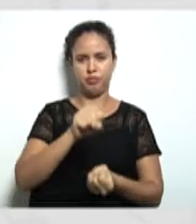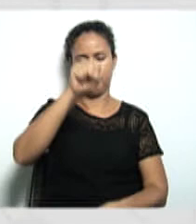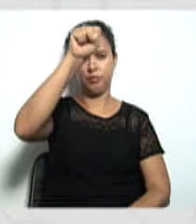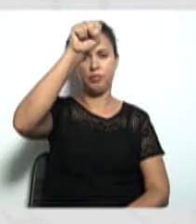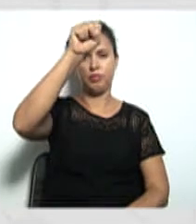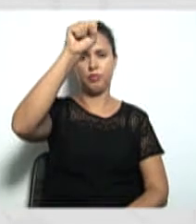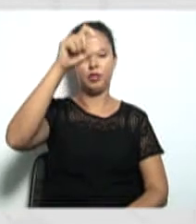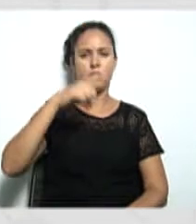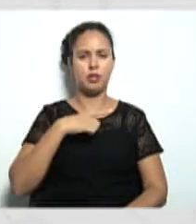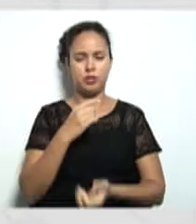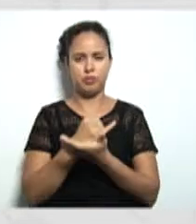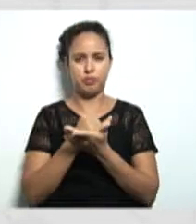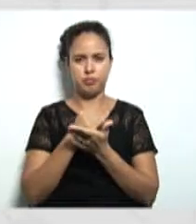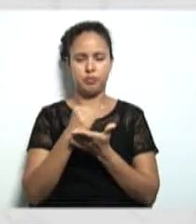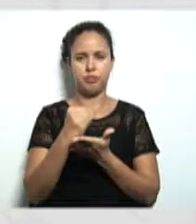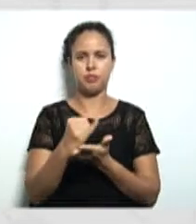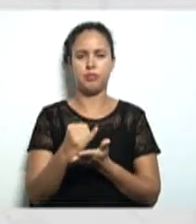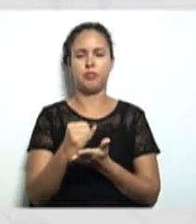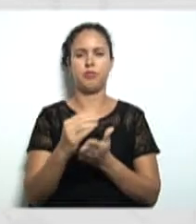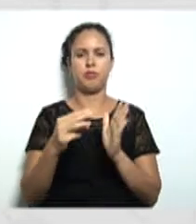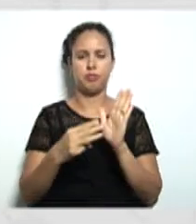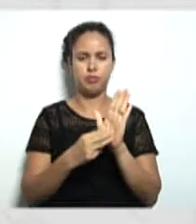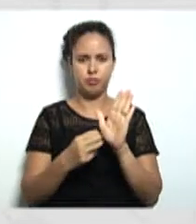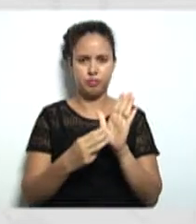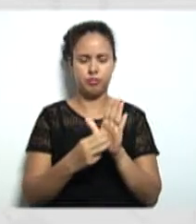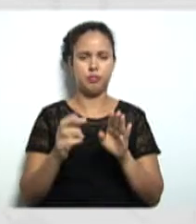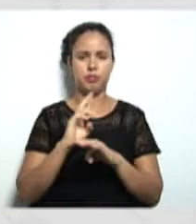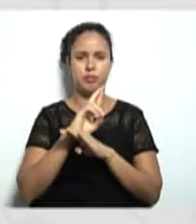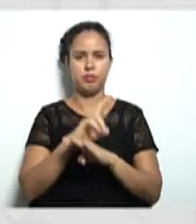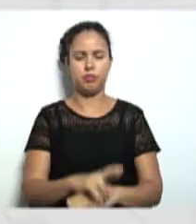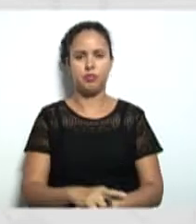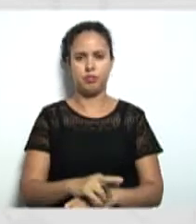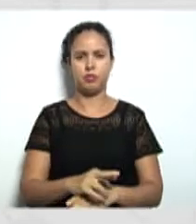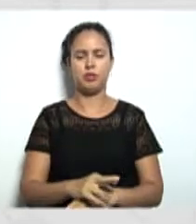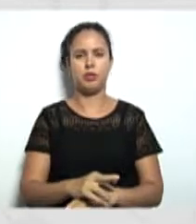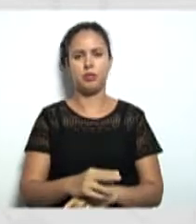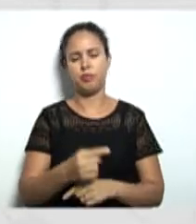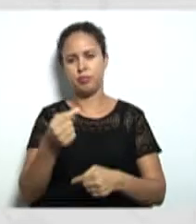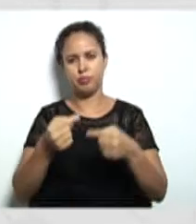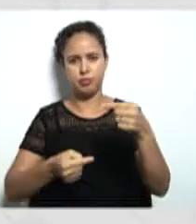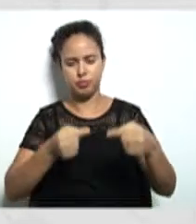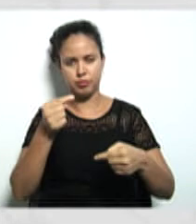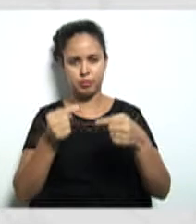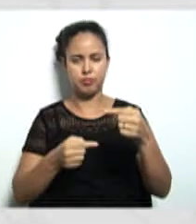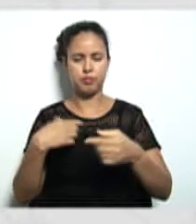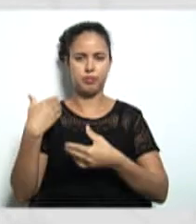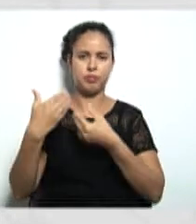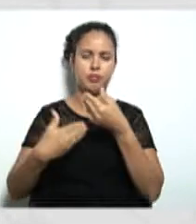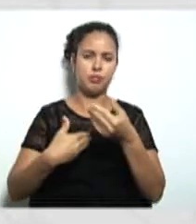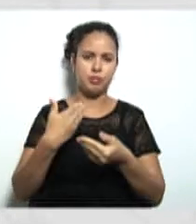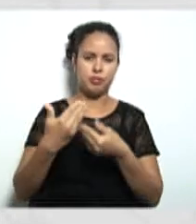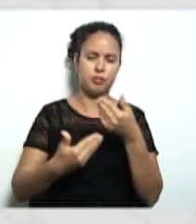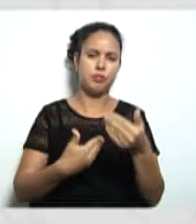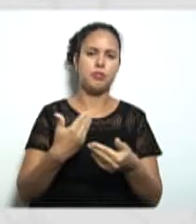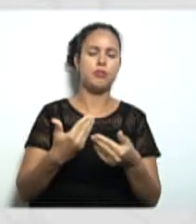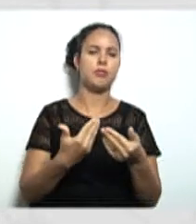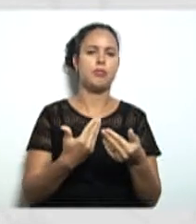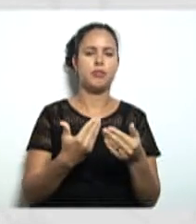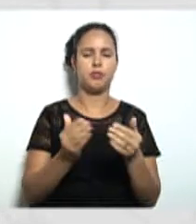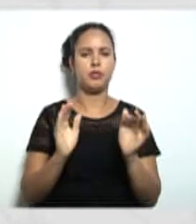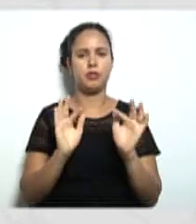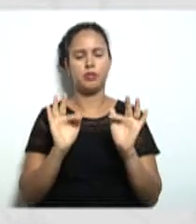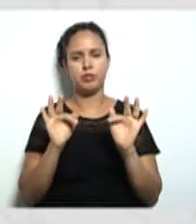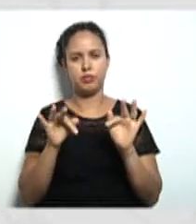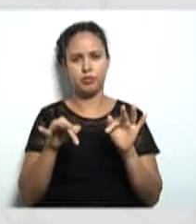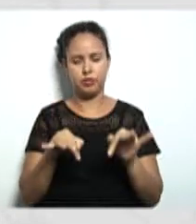possui introdução, método, resultados e discussão, desenvolvimento, considerações